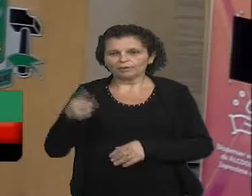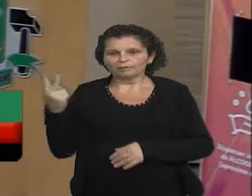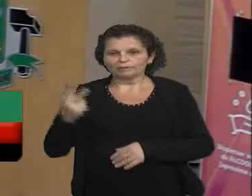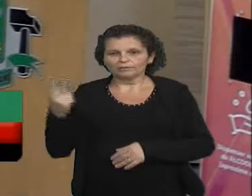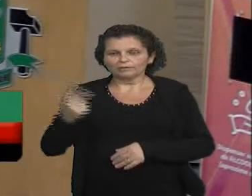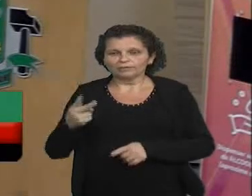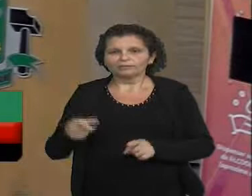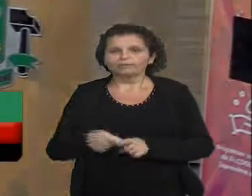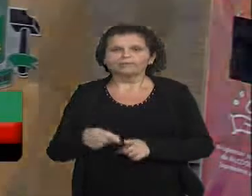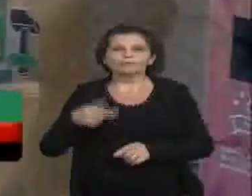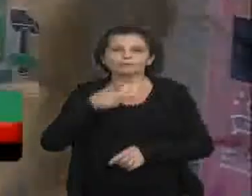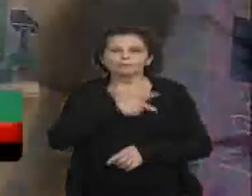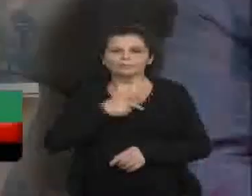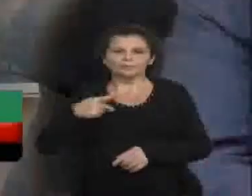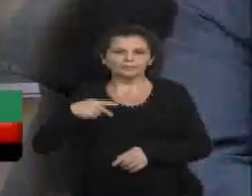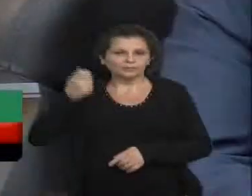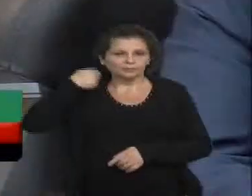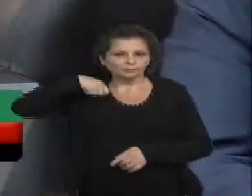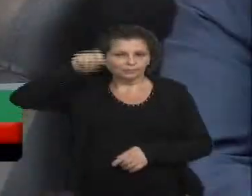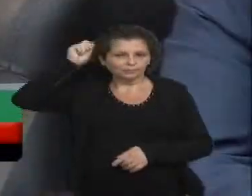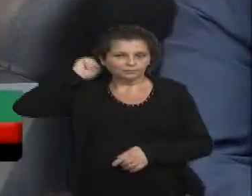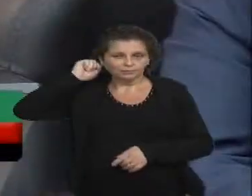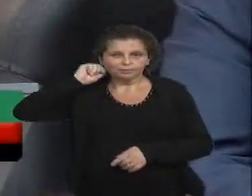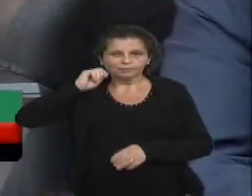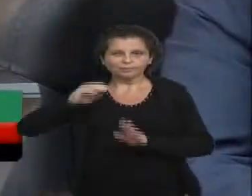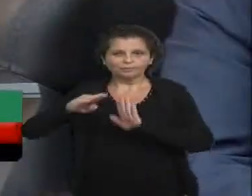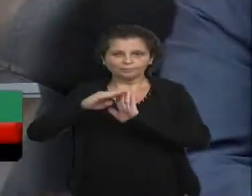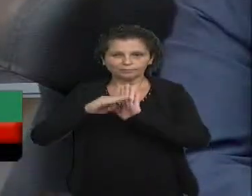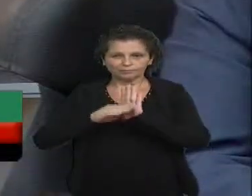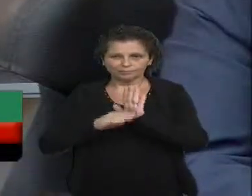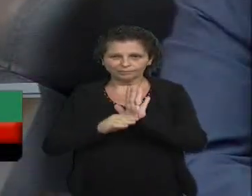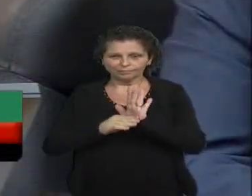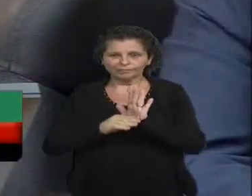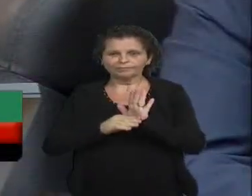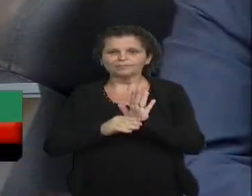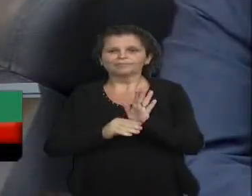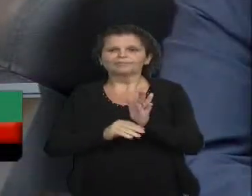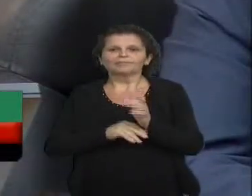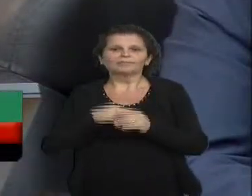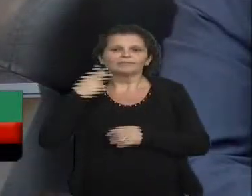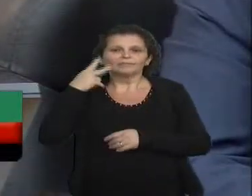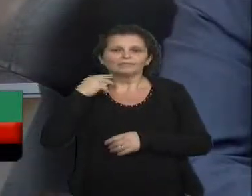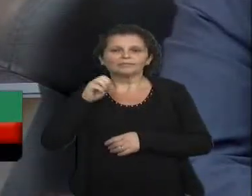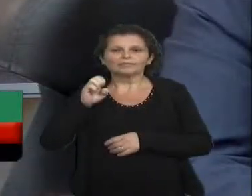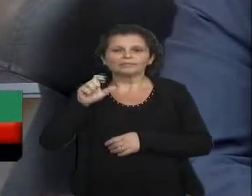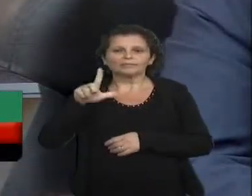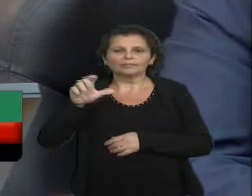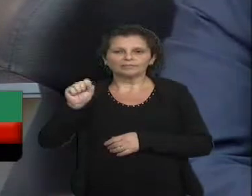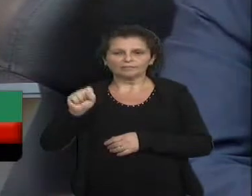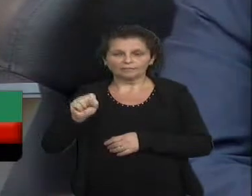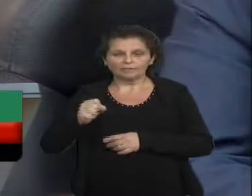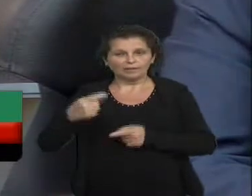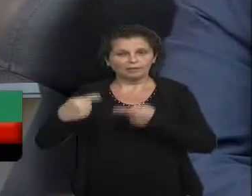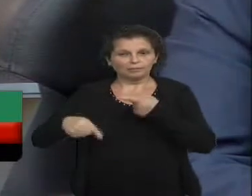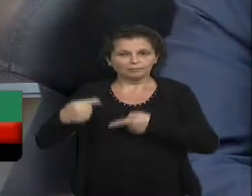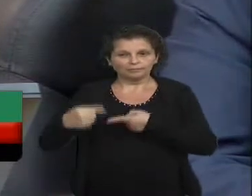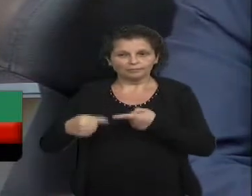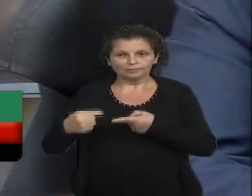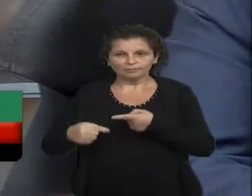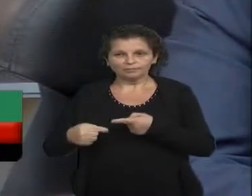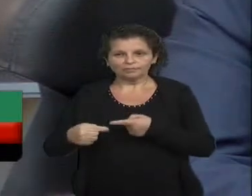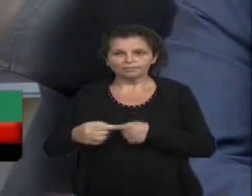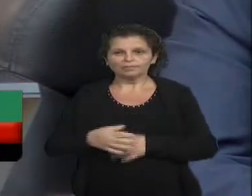232/22 de autoria da pastora Cristiane. Questão de ordem, presidente. Questão de ordem, vereadora Elza. Para discutir. Para discutir.